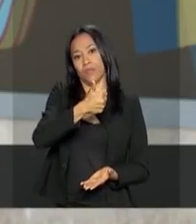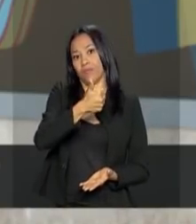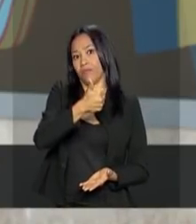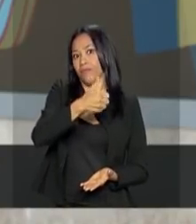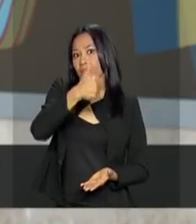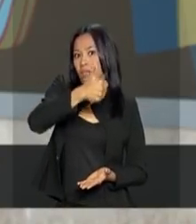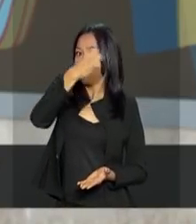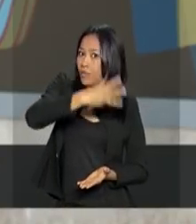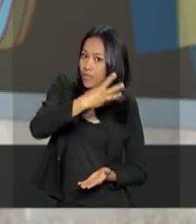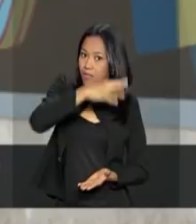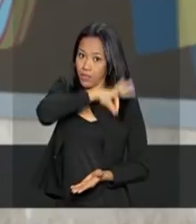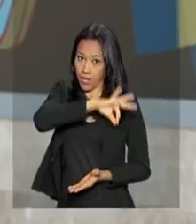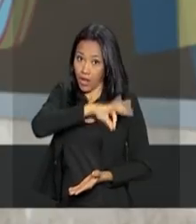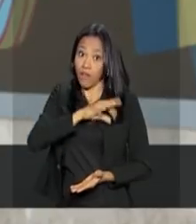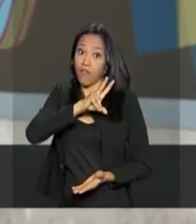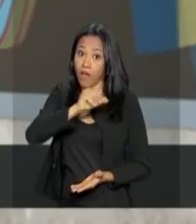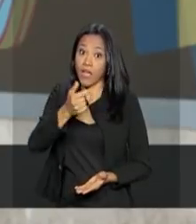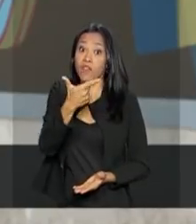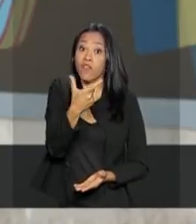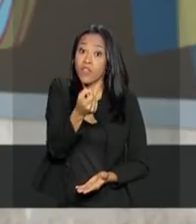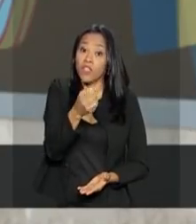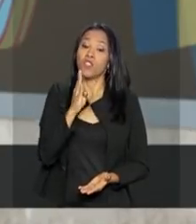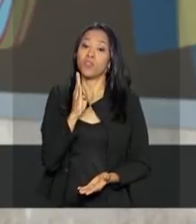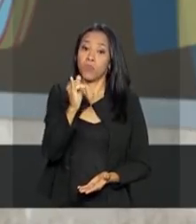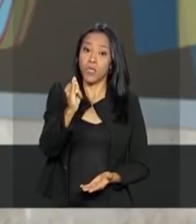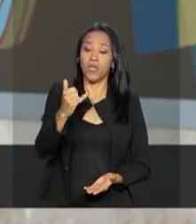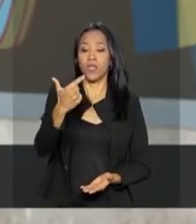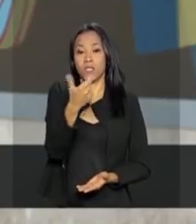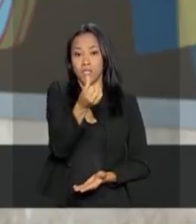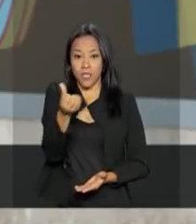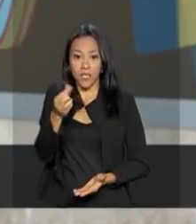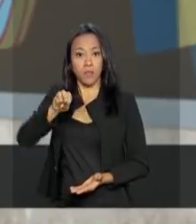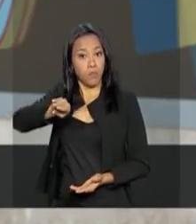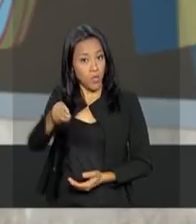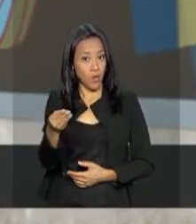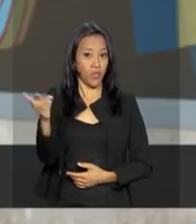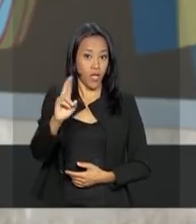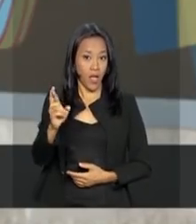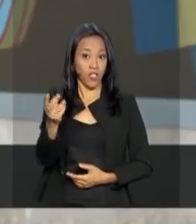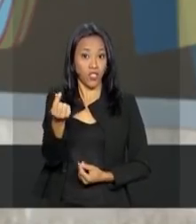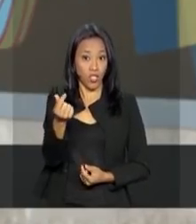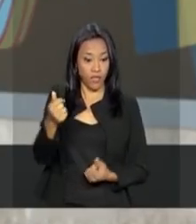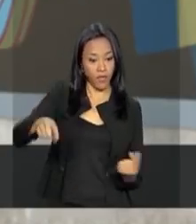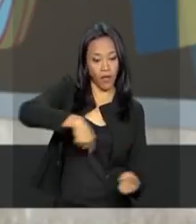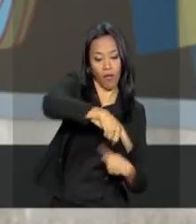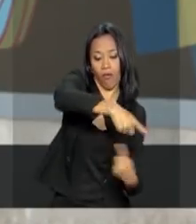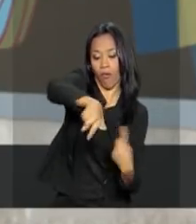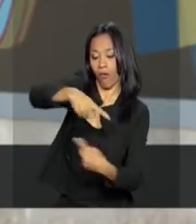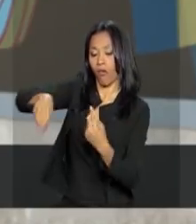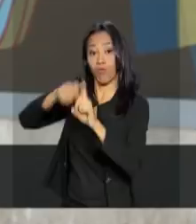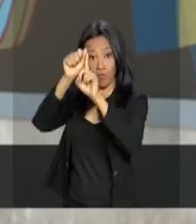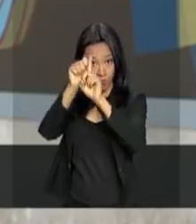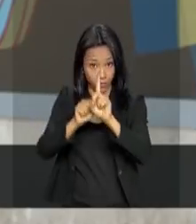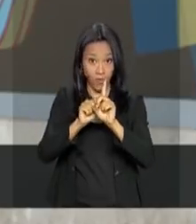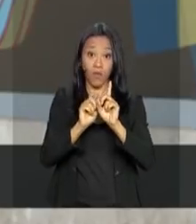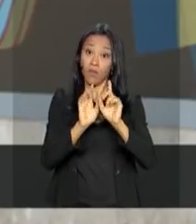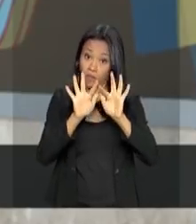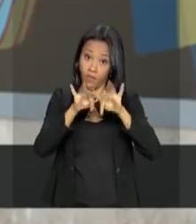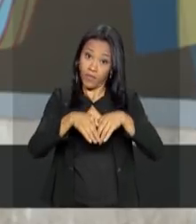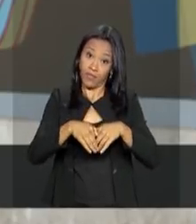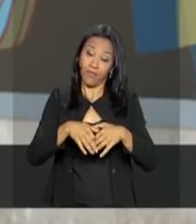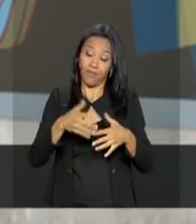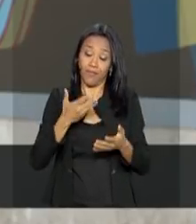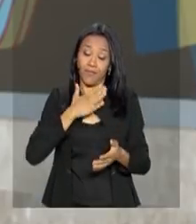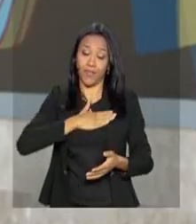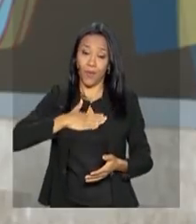economia 20 bilhões e 600 milhões de reais neste finalzinho de agosto e em setembro. Vamos agora